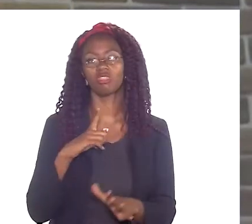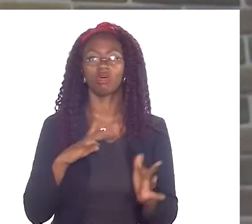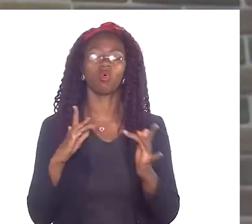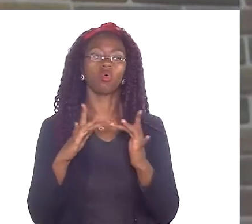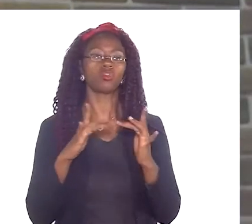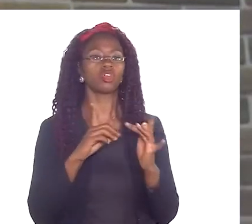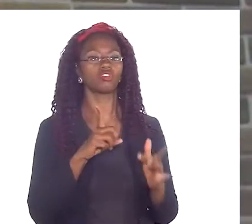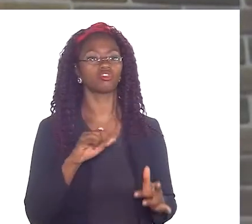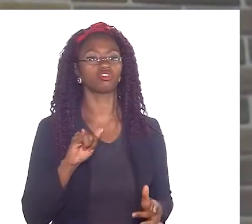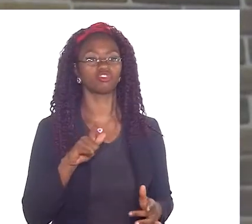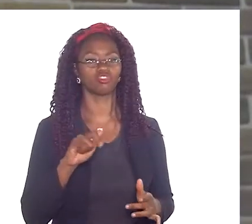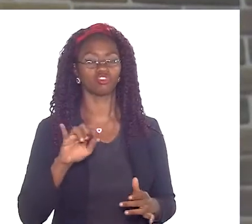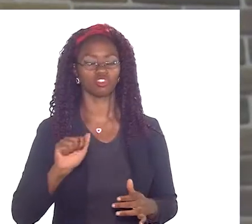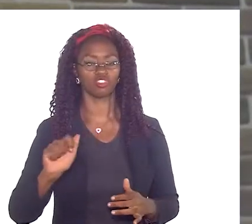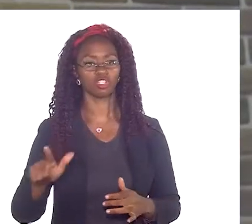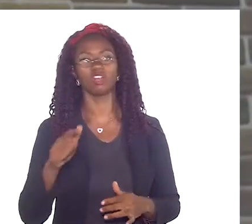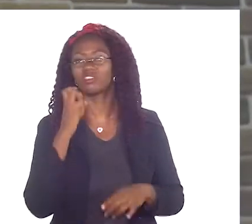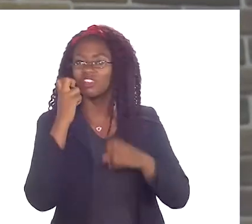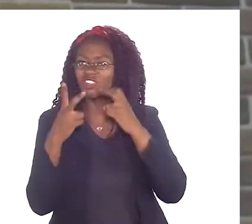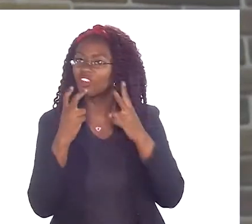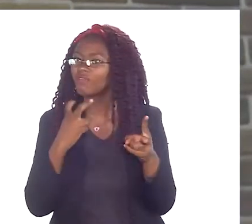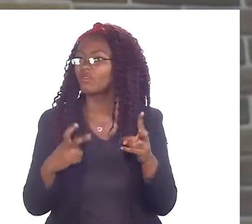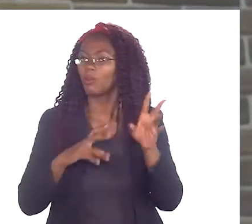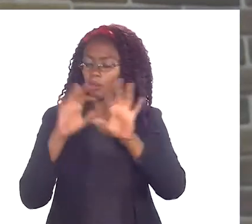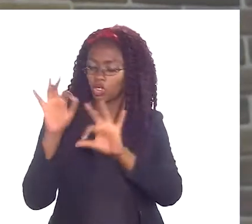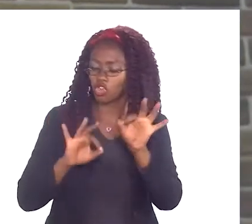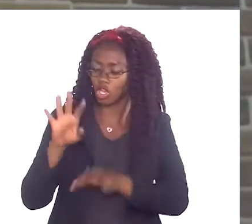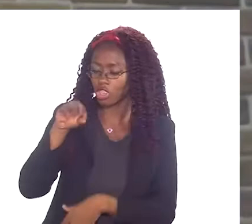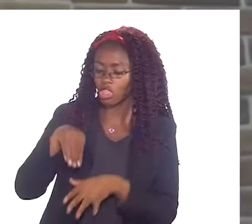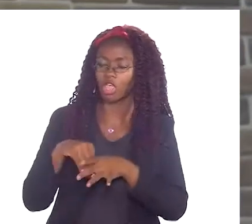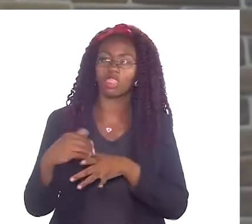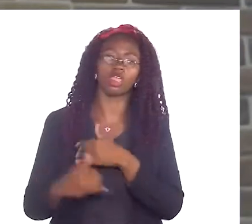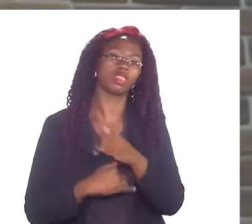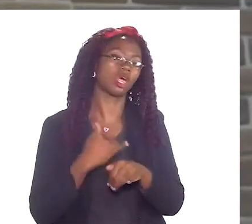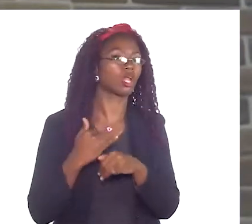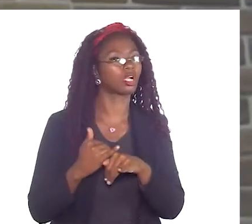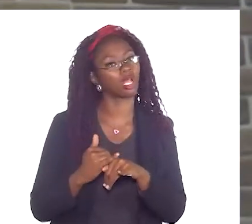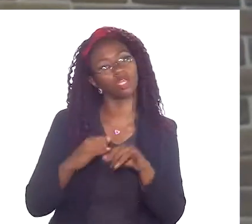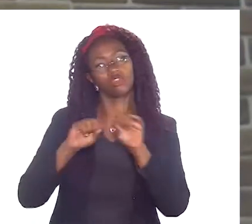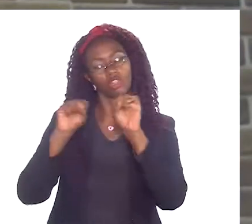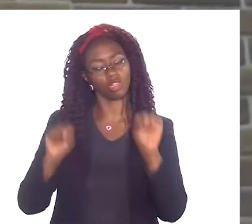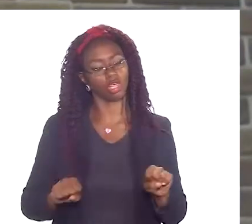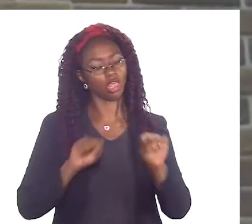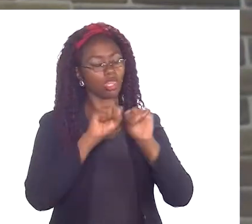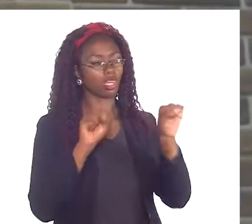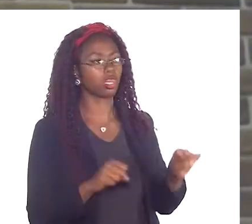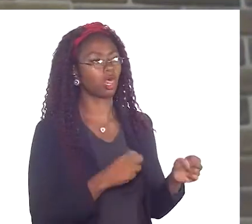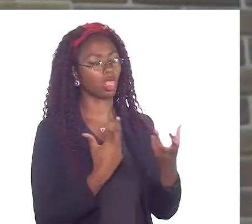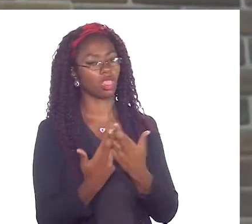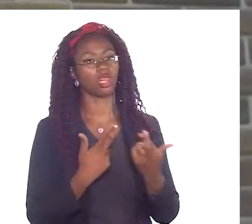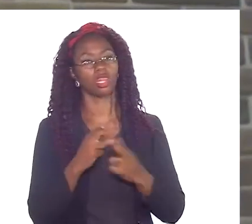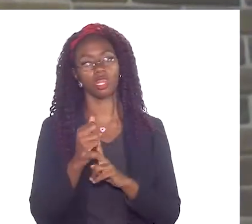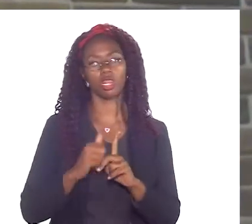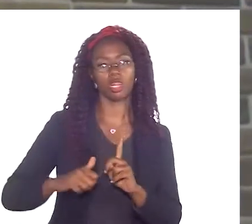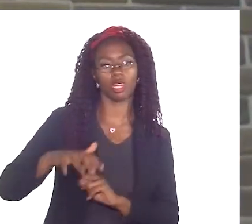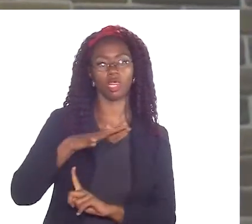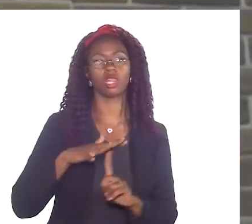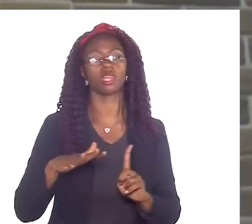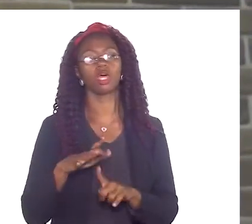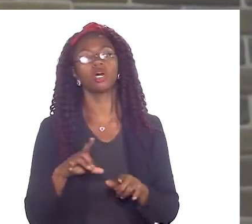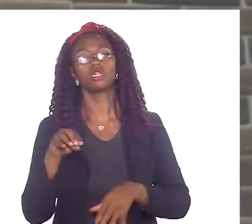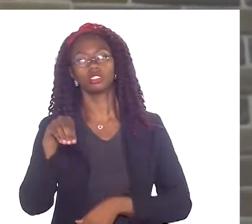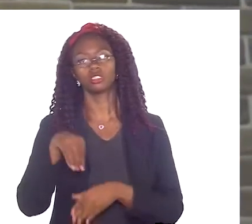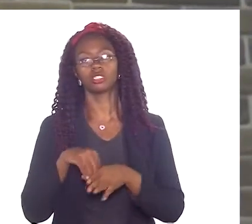gente acaba olhando, por exemplo, o portfólio de projetos dela na rede. A gente tem aí uma sistemática de relações sociais dentro da